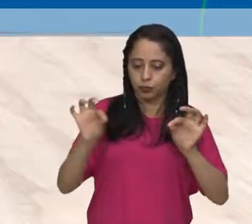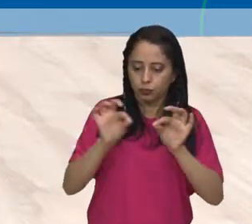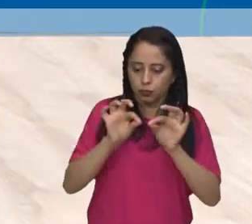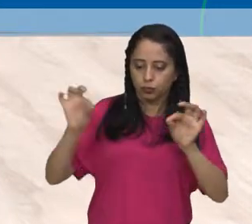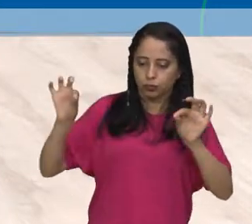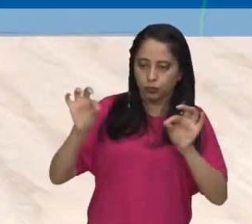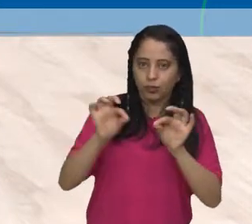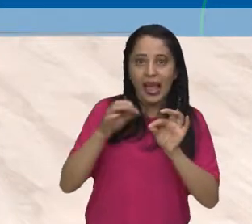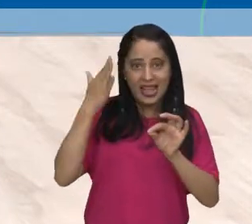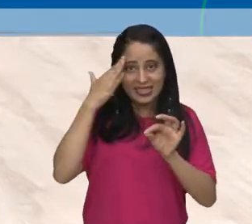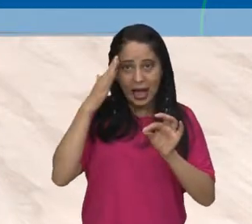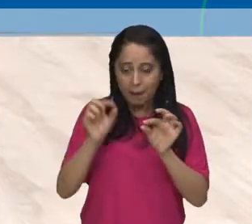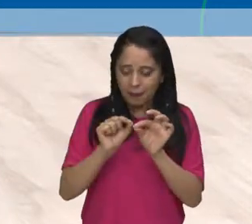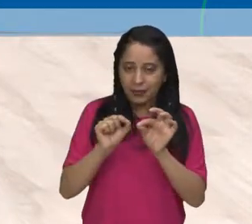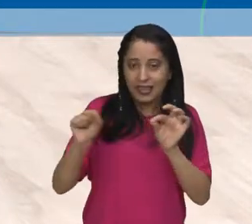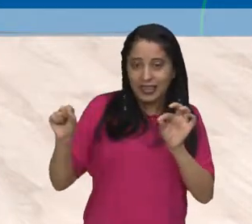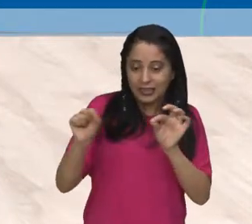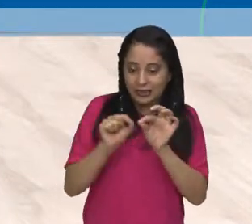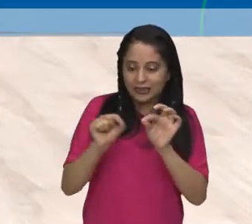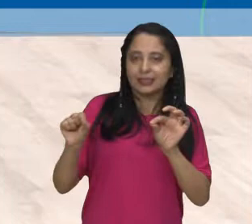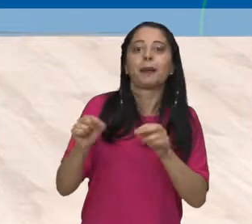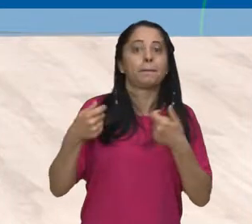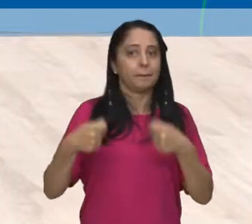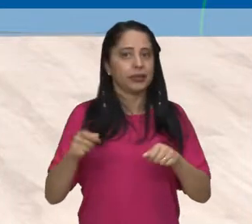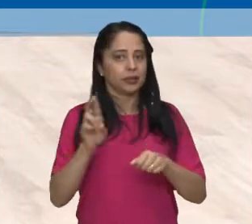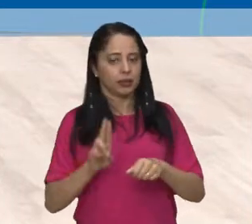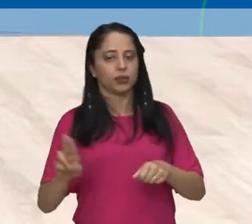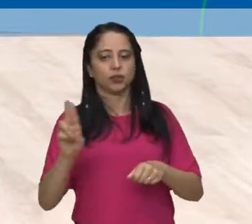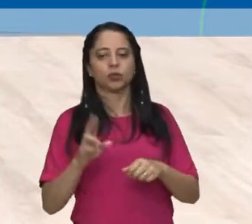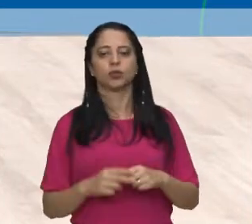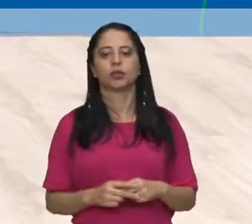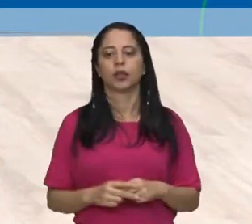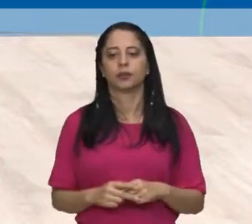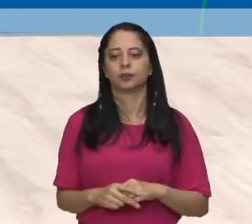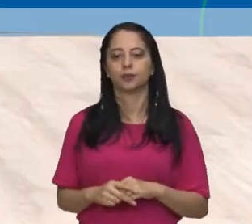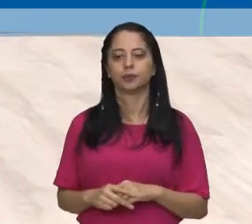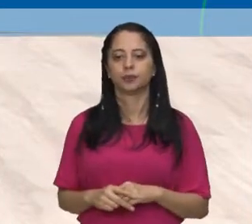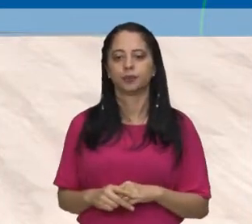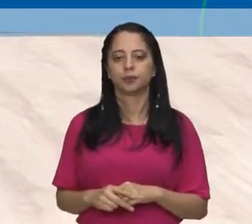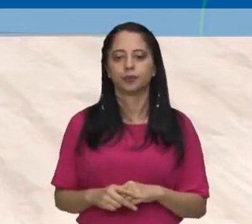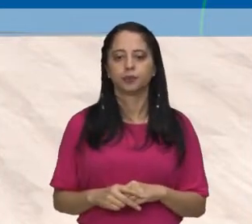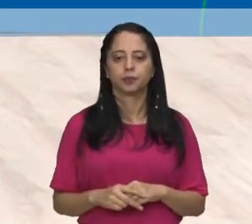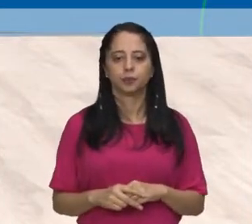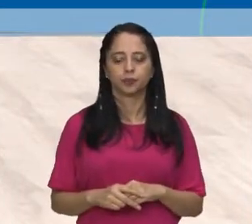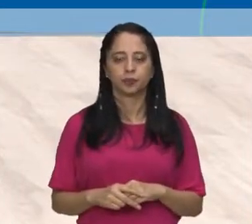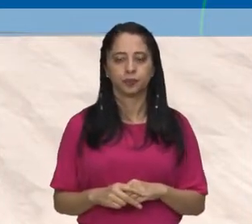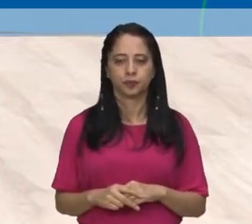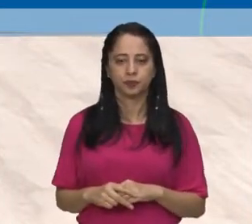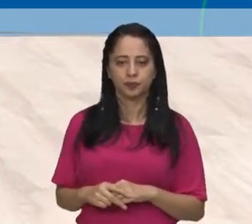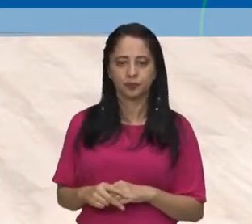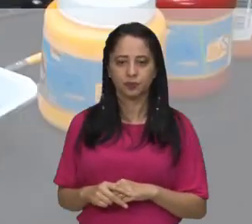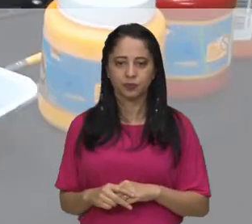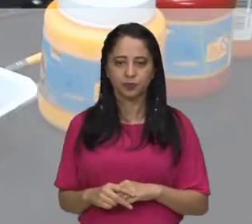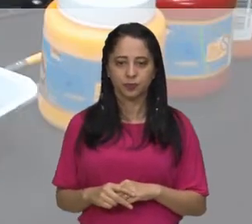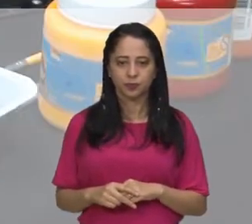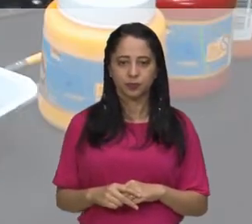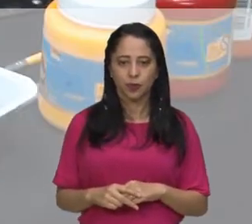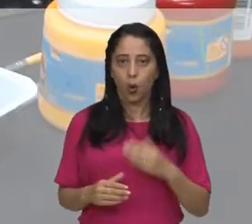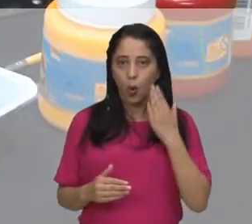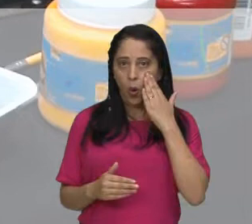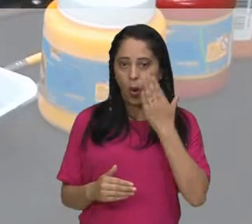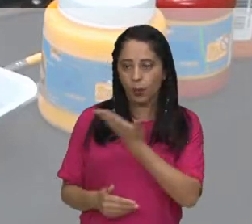fácil ainda, né? Nós iremos precisar fazer alguns pequenos furos. Aqui, ó, primeiro vamos fazer o molde, um